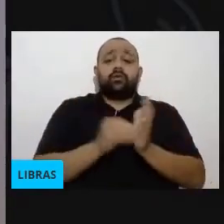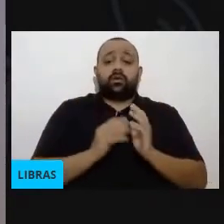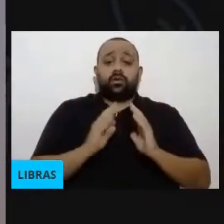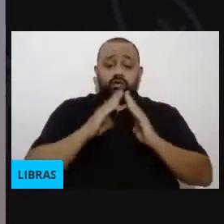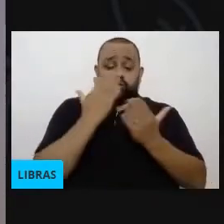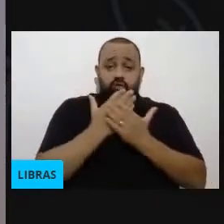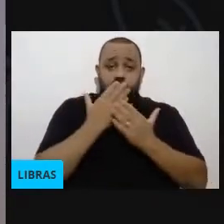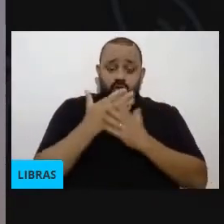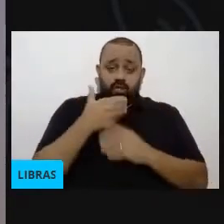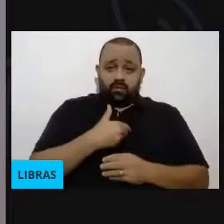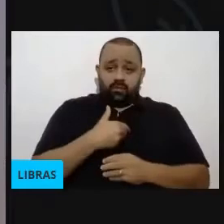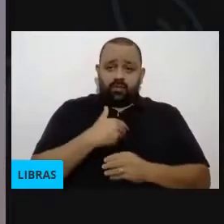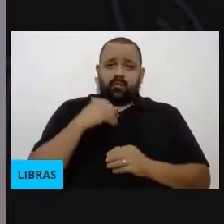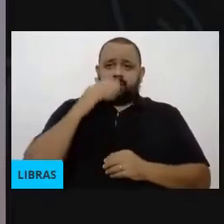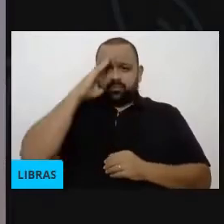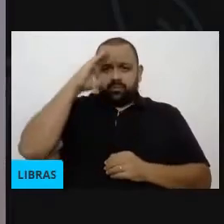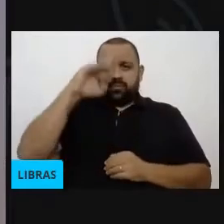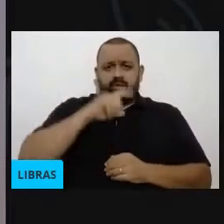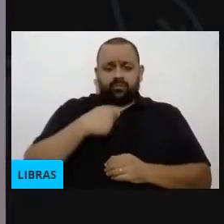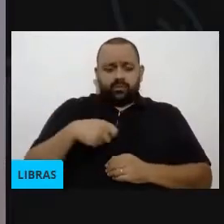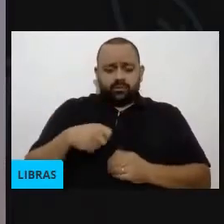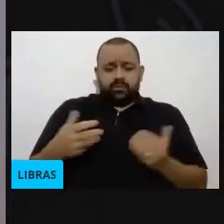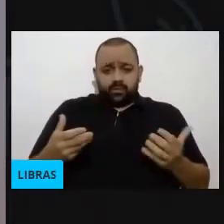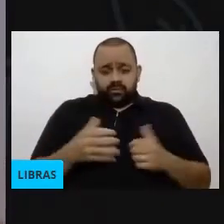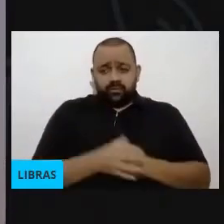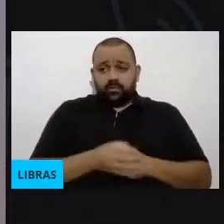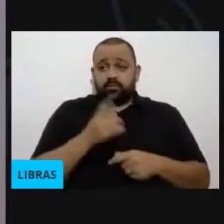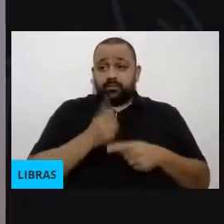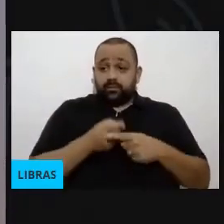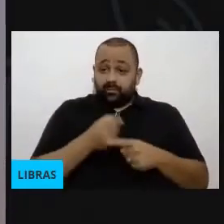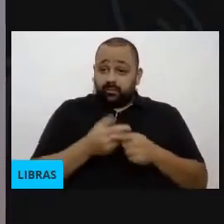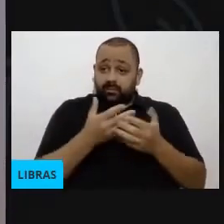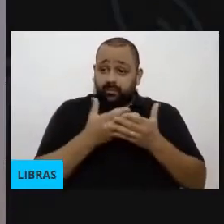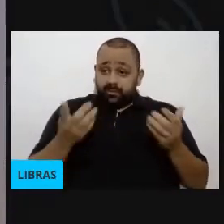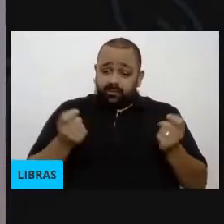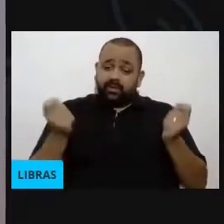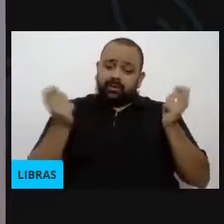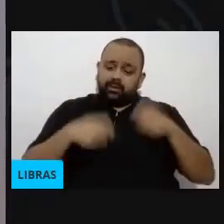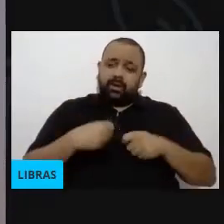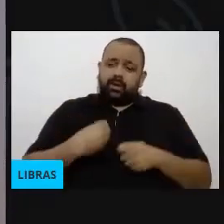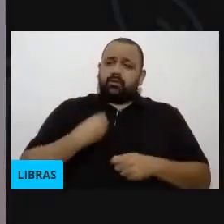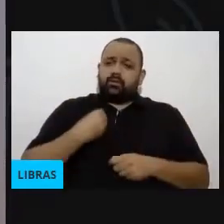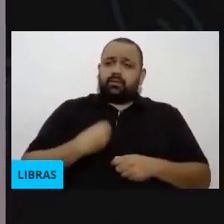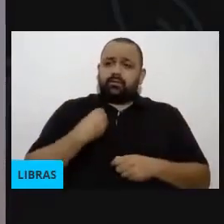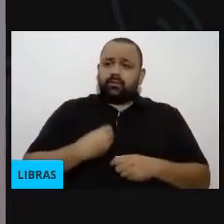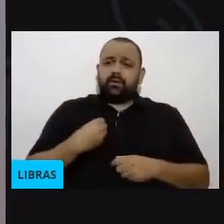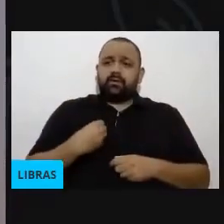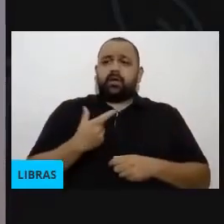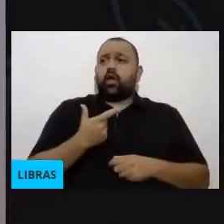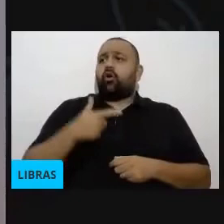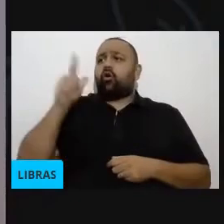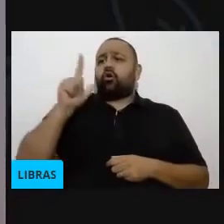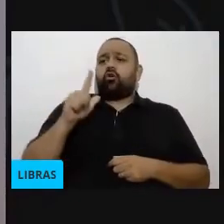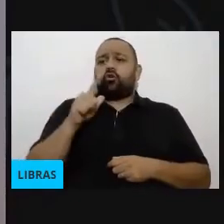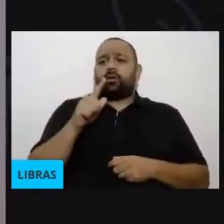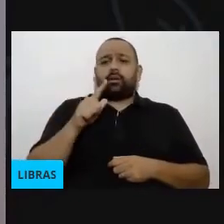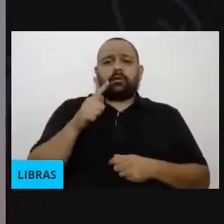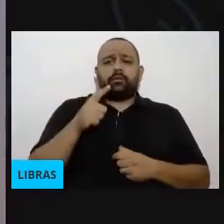mim, é extremamente relevante nesse momento, né? Porque ali ela pode ter convívio, né, com outras crianças